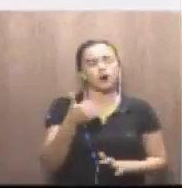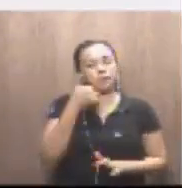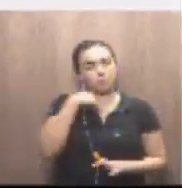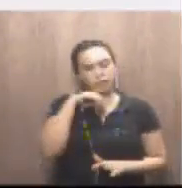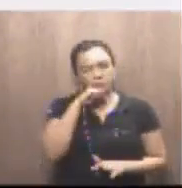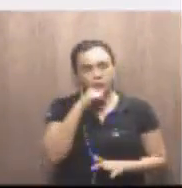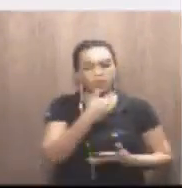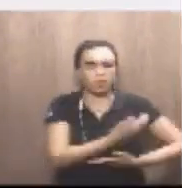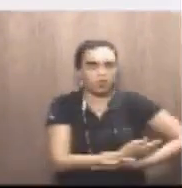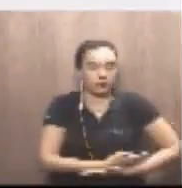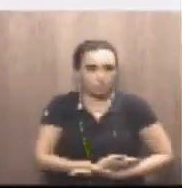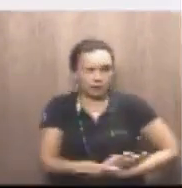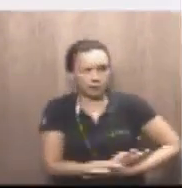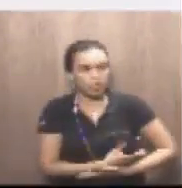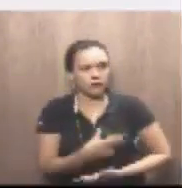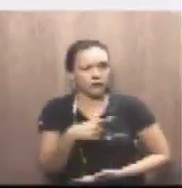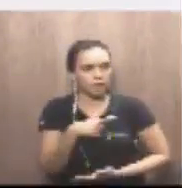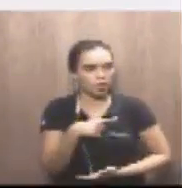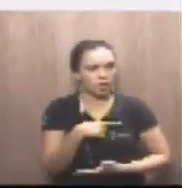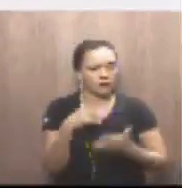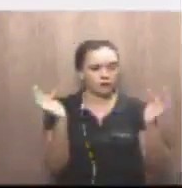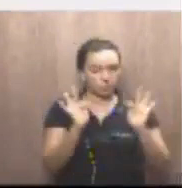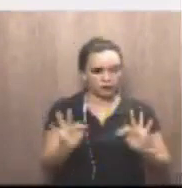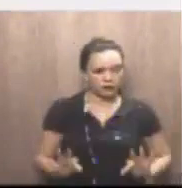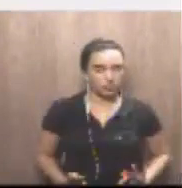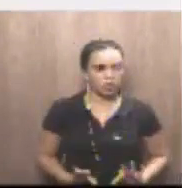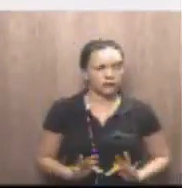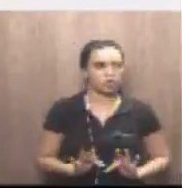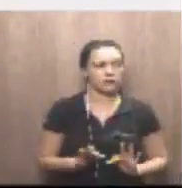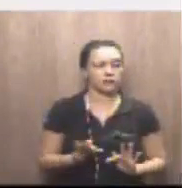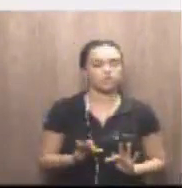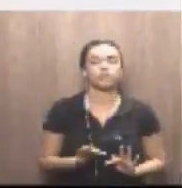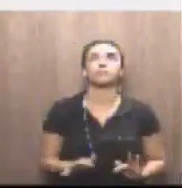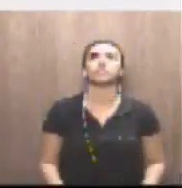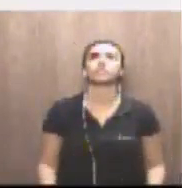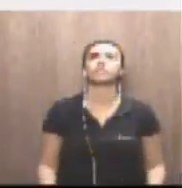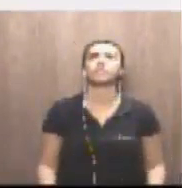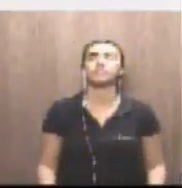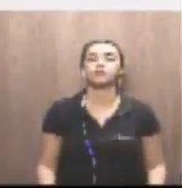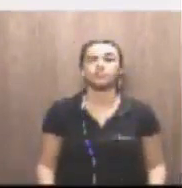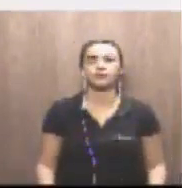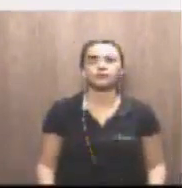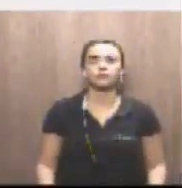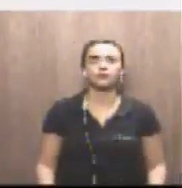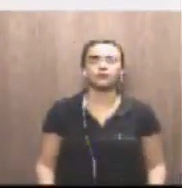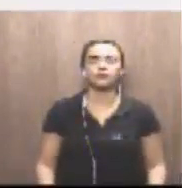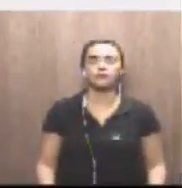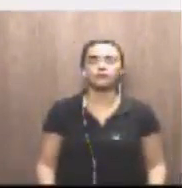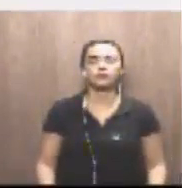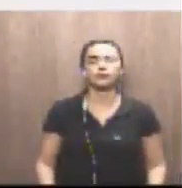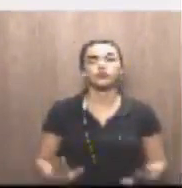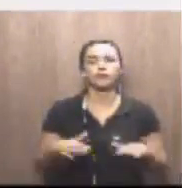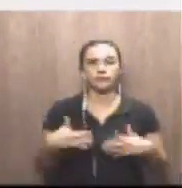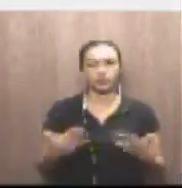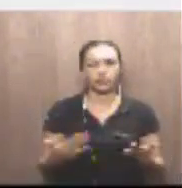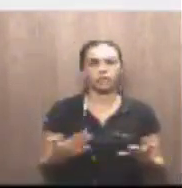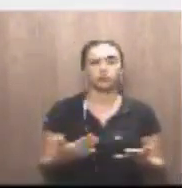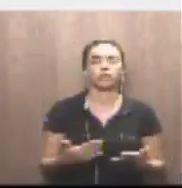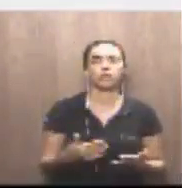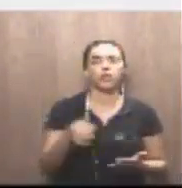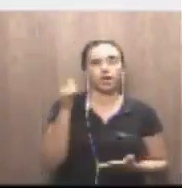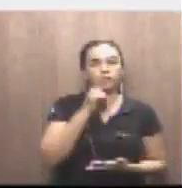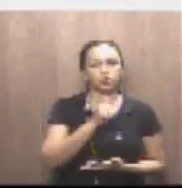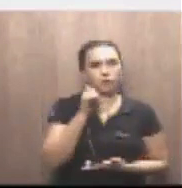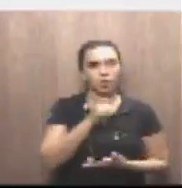mamãe e bebê estarão felizes com o resultado. Assim, é inato a cada fêmea do